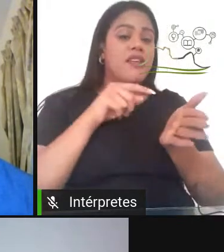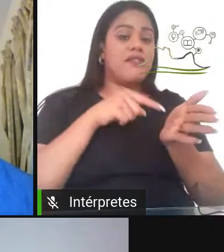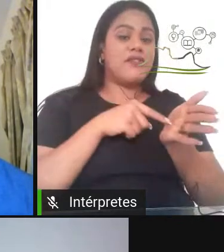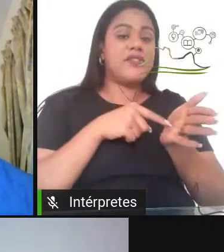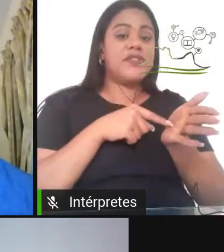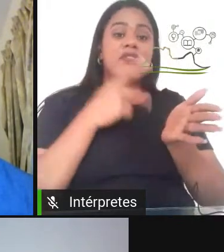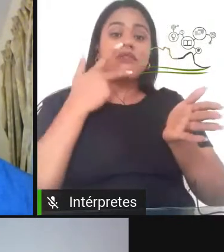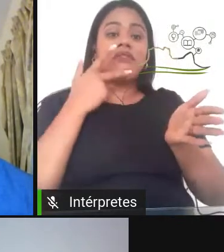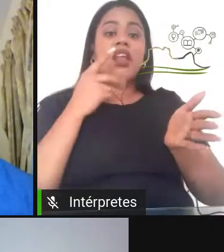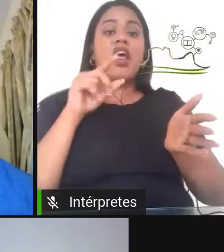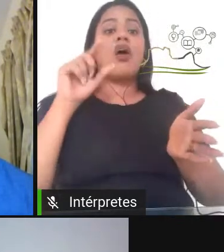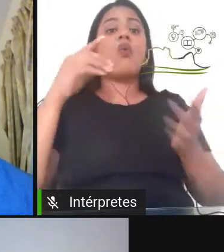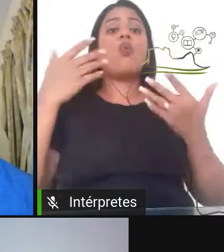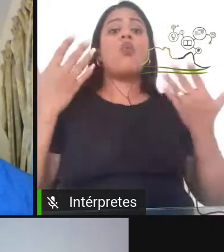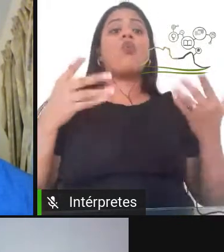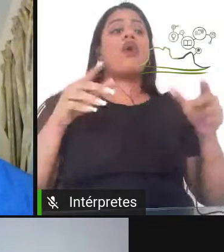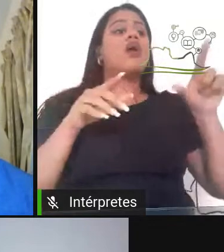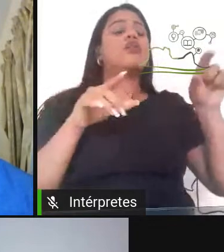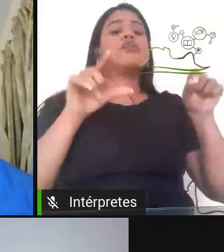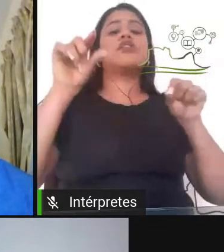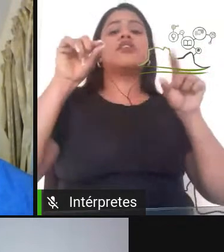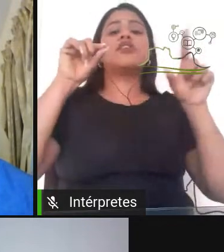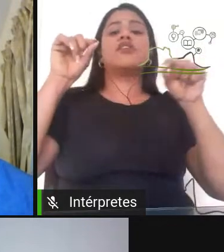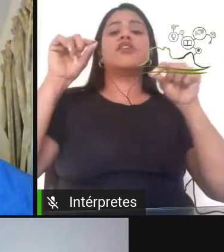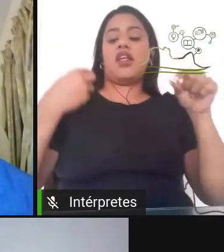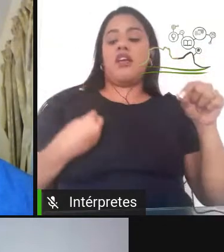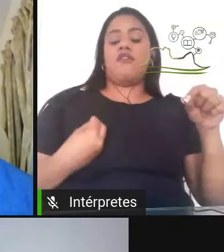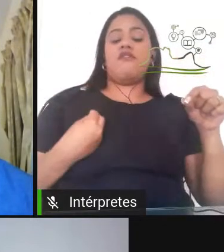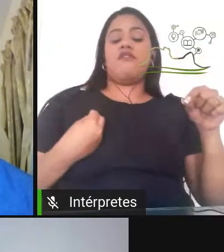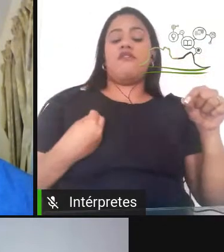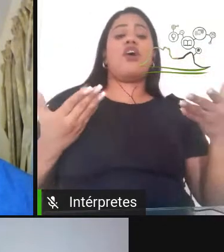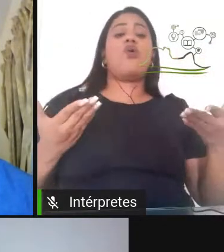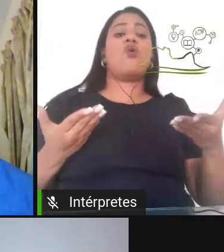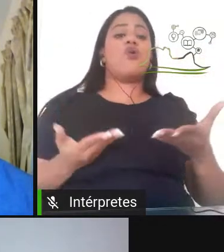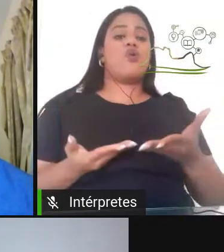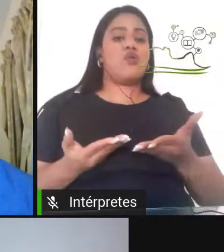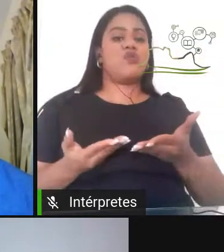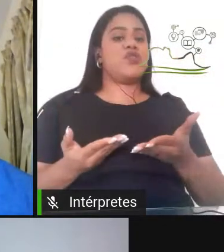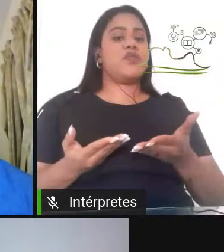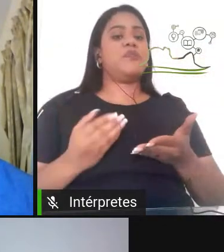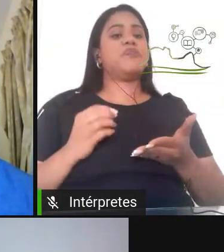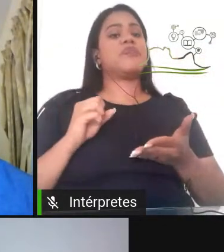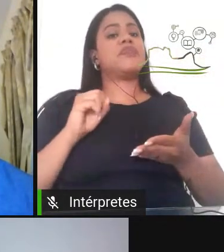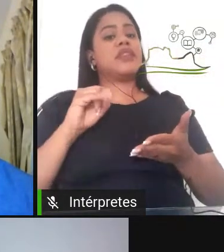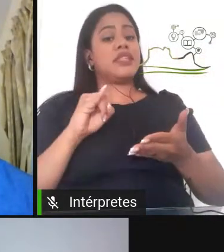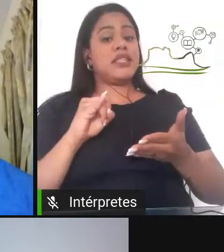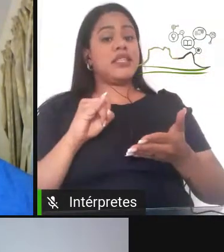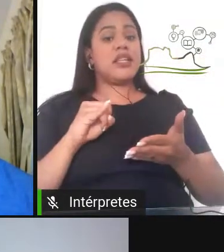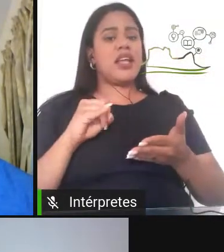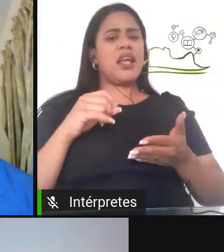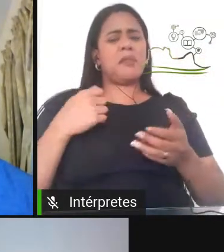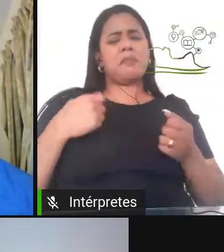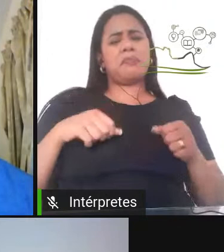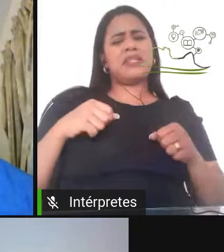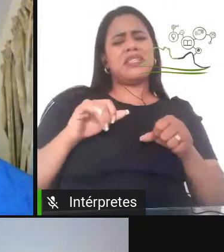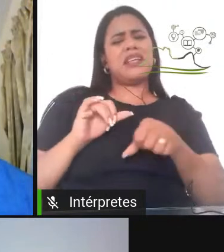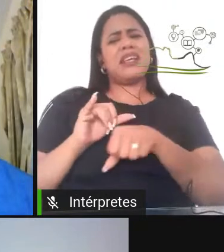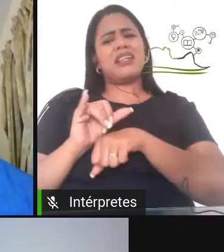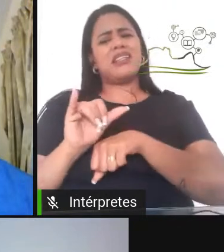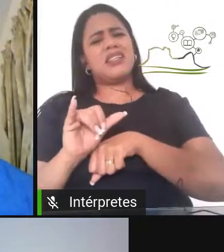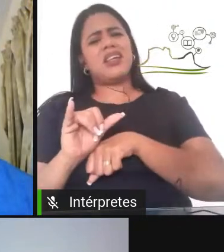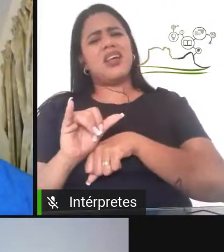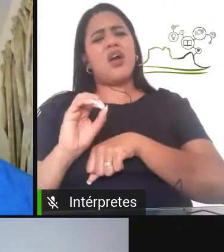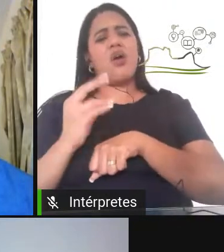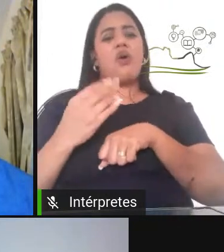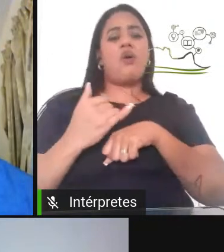que levamos hoje em dia, e se há necessidade de estarmos a enganar e de estarmos a mentir, é porque se calhar não fizemos as